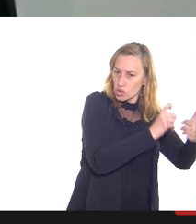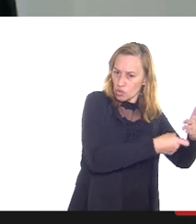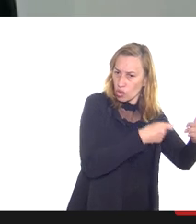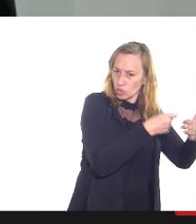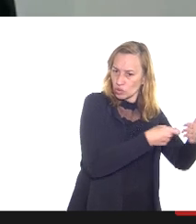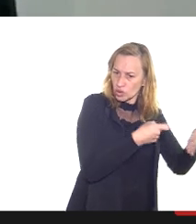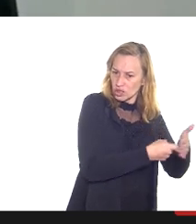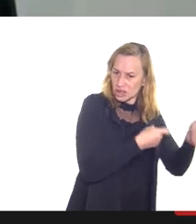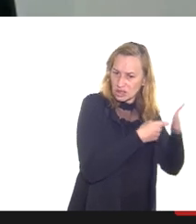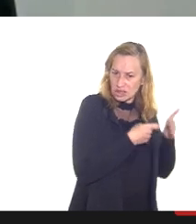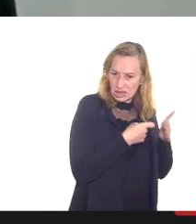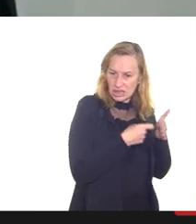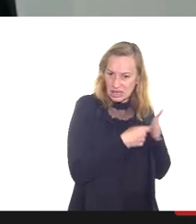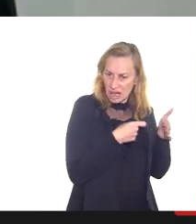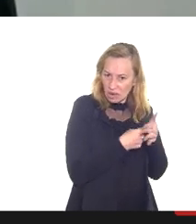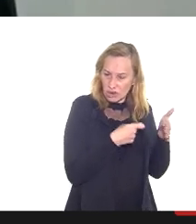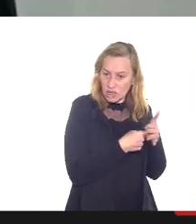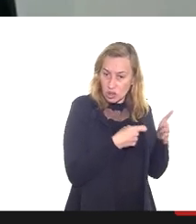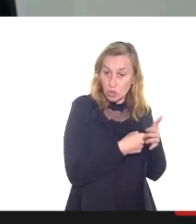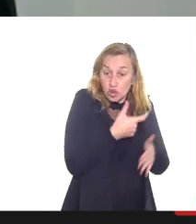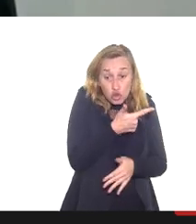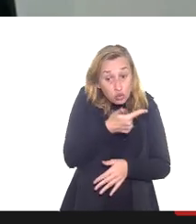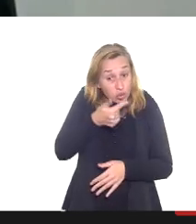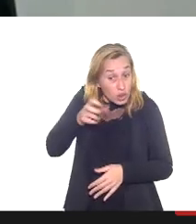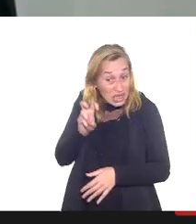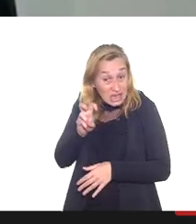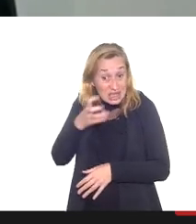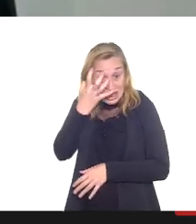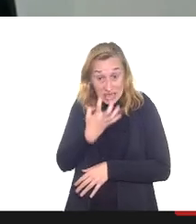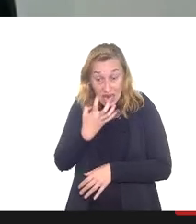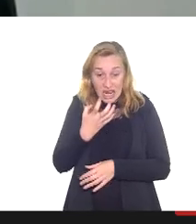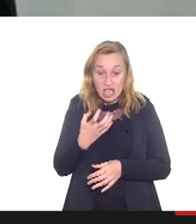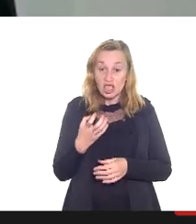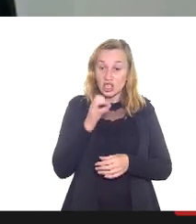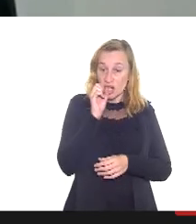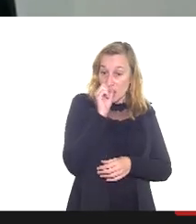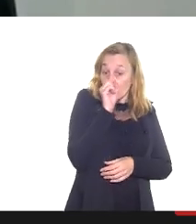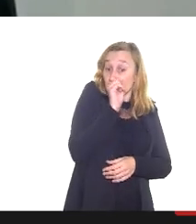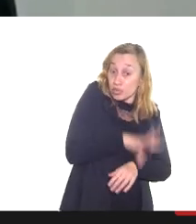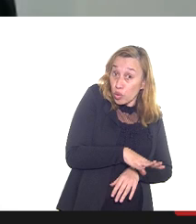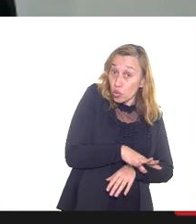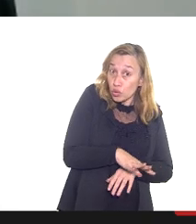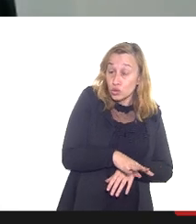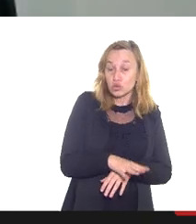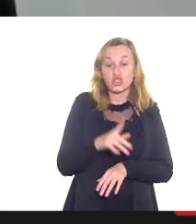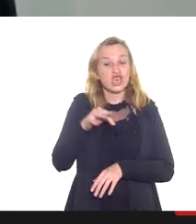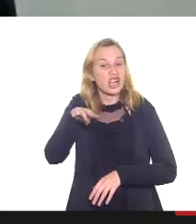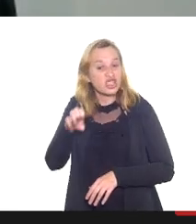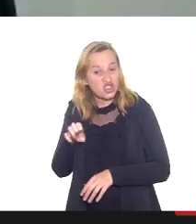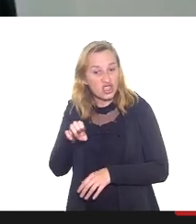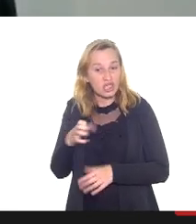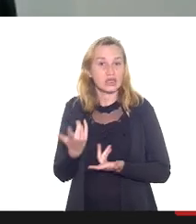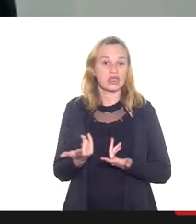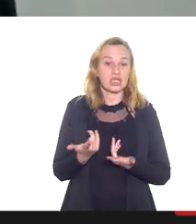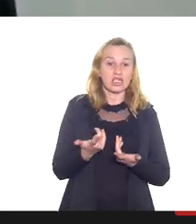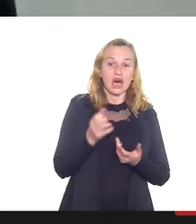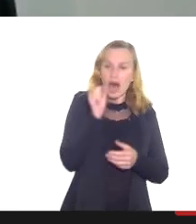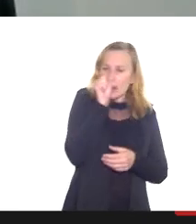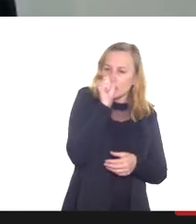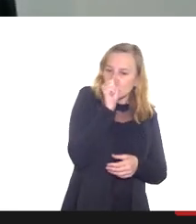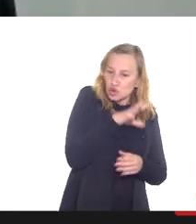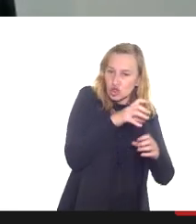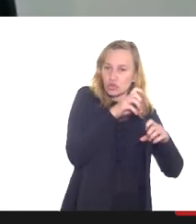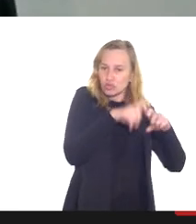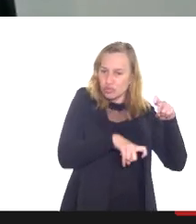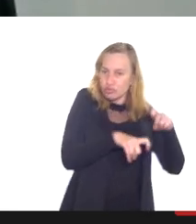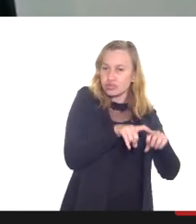havia denúncias em 2015, de abuso de agentes que estavam abusando das meninas na